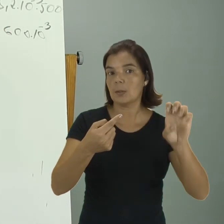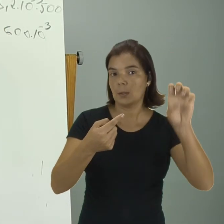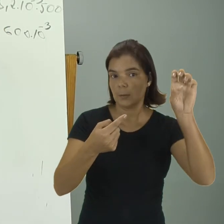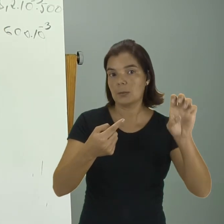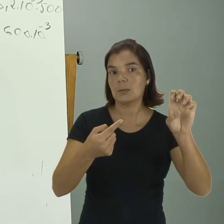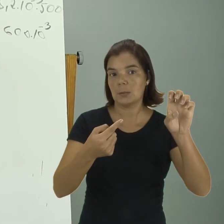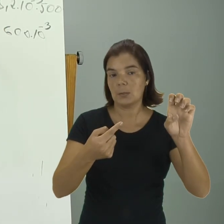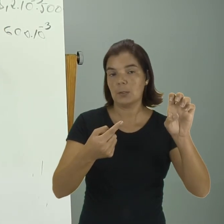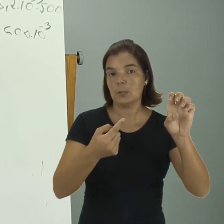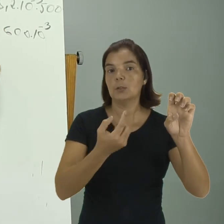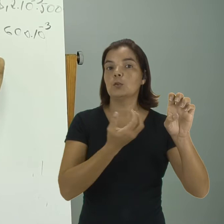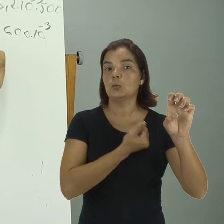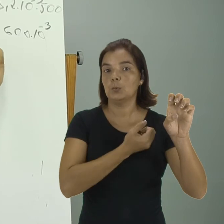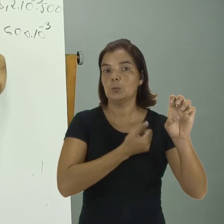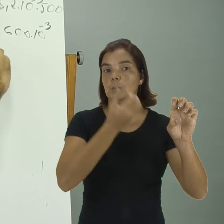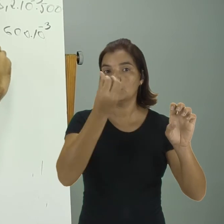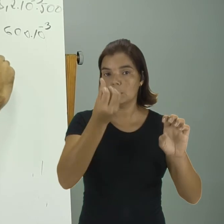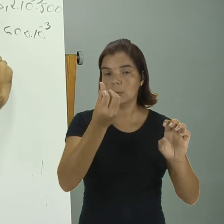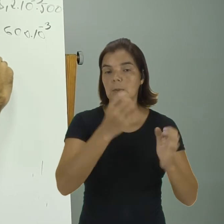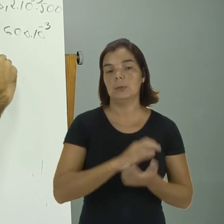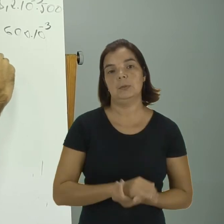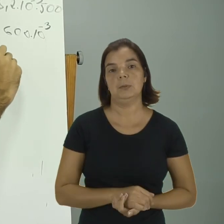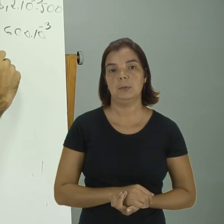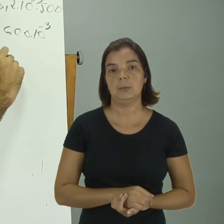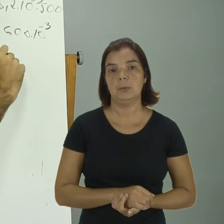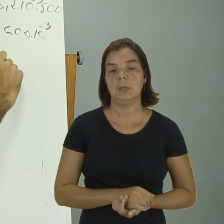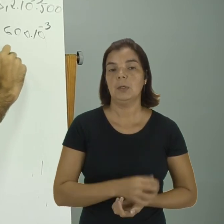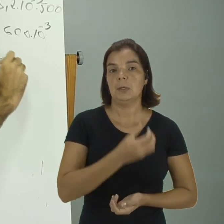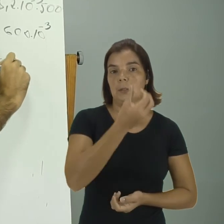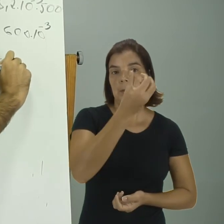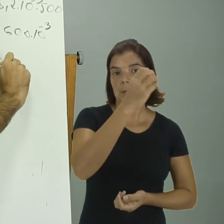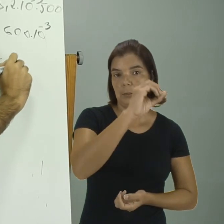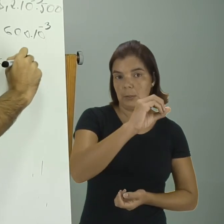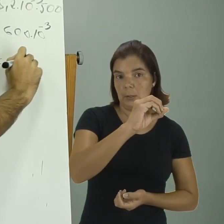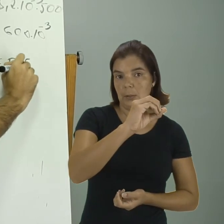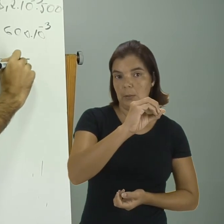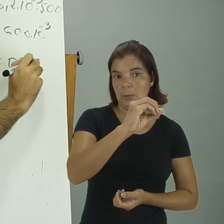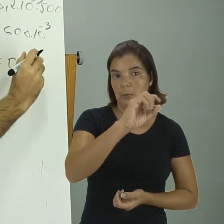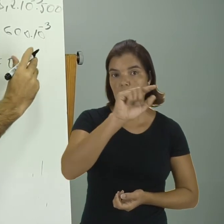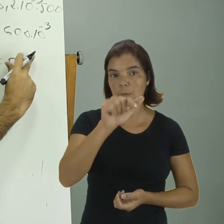número 6, né? Então, nesse caso, vai ficar